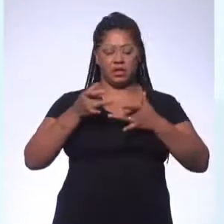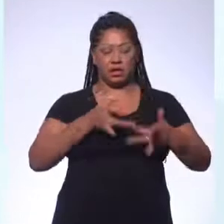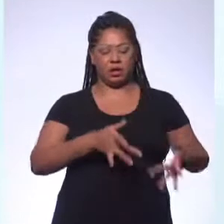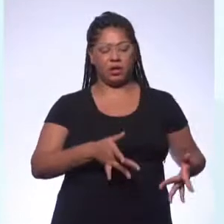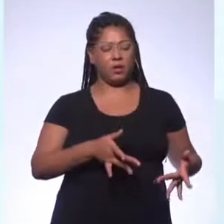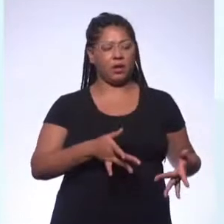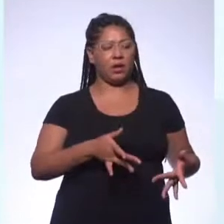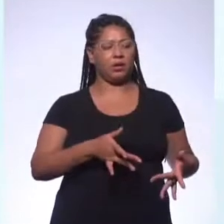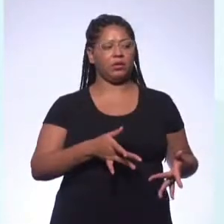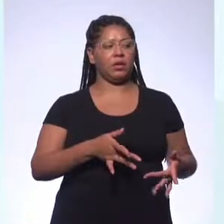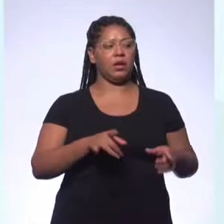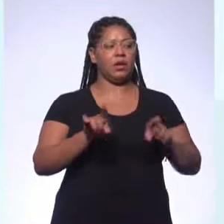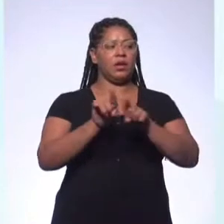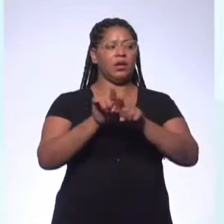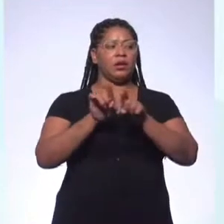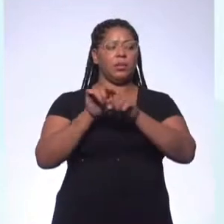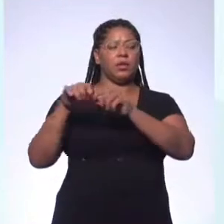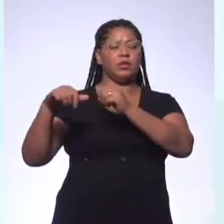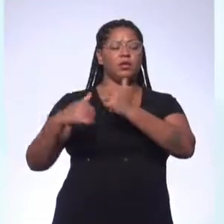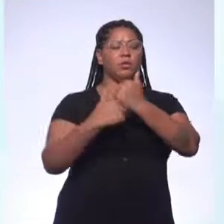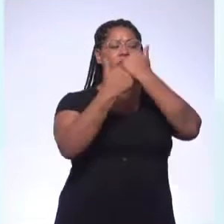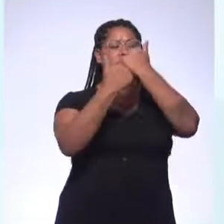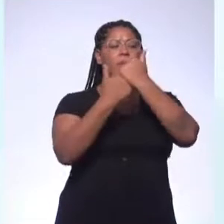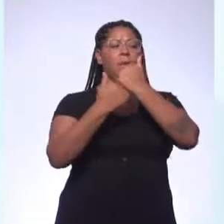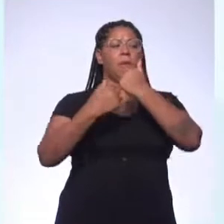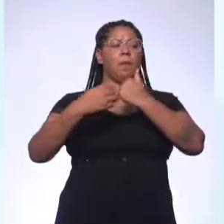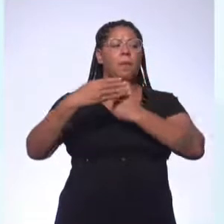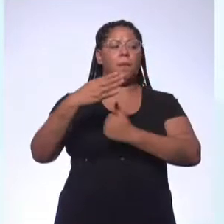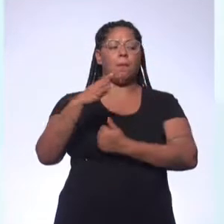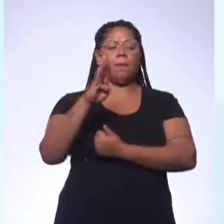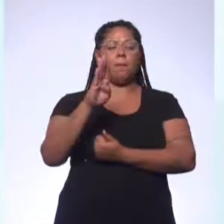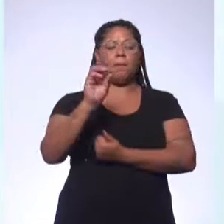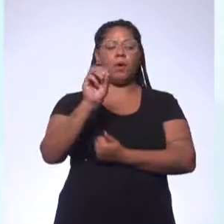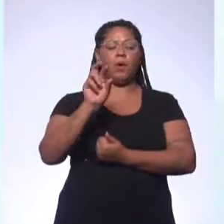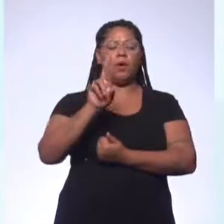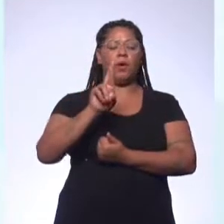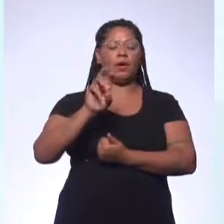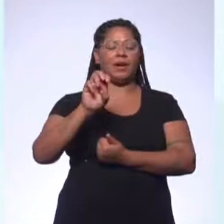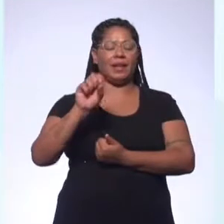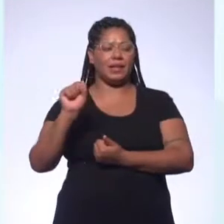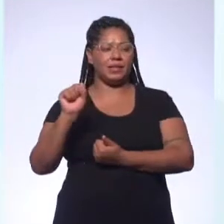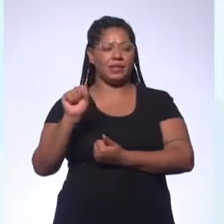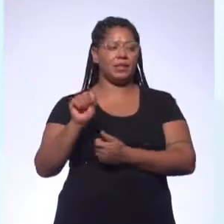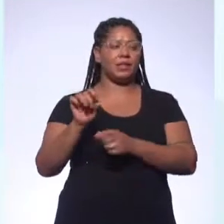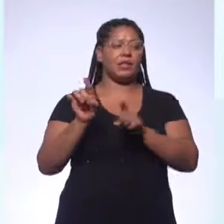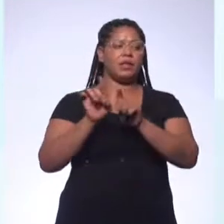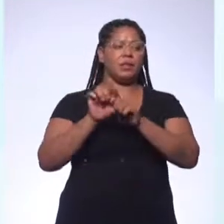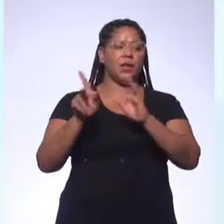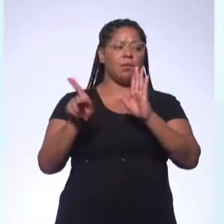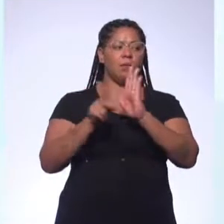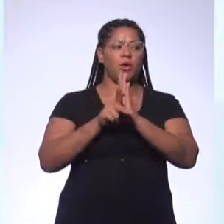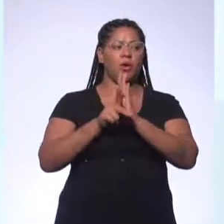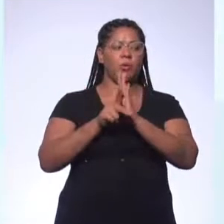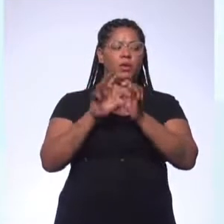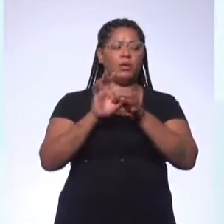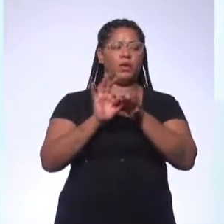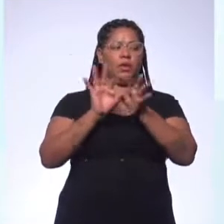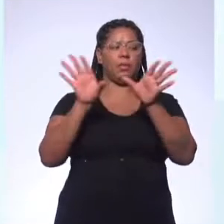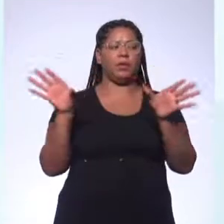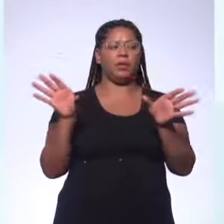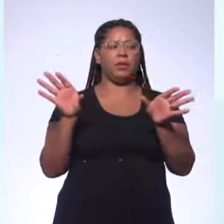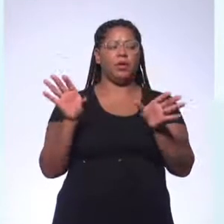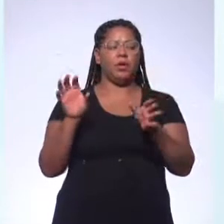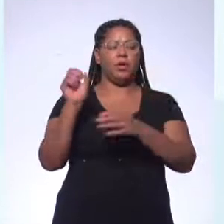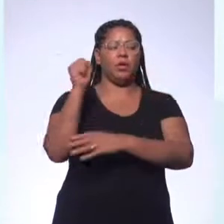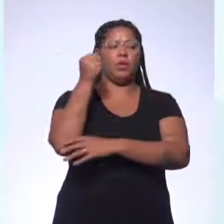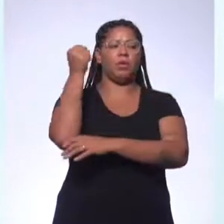ao governo da União Soviética o presidente Boris Yeltsin, da ala liberal do Partido Comunista, e em seu governo, né,